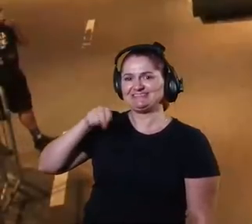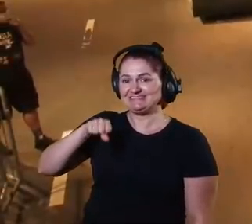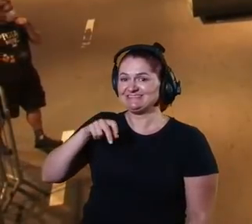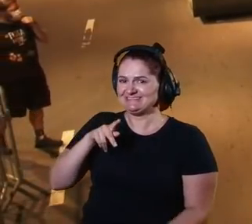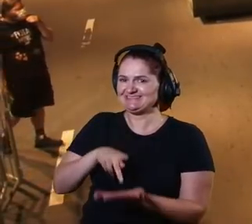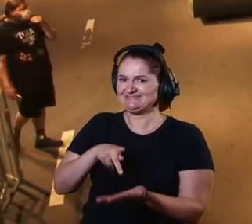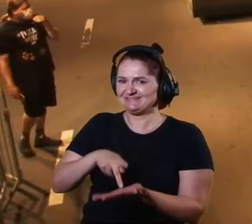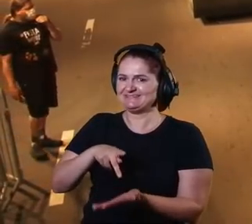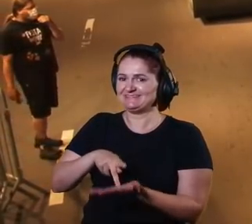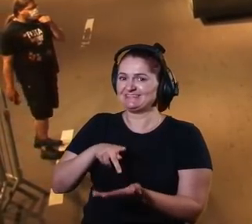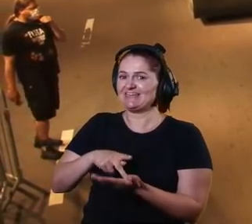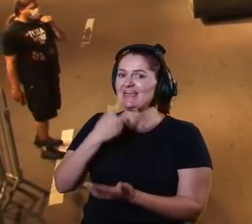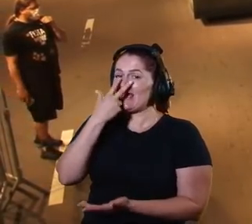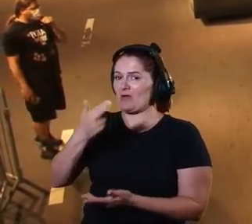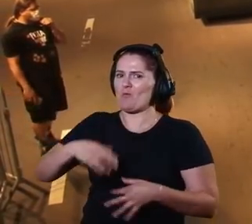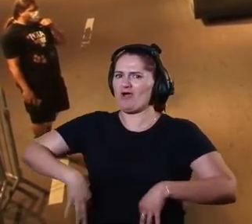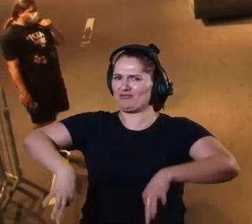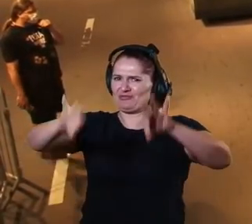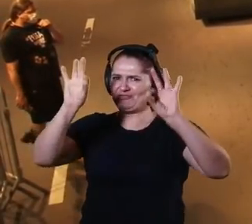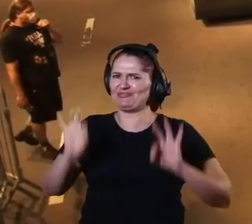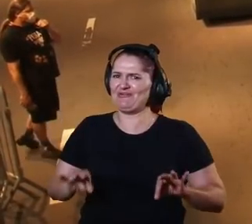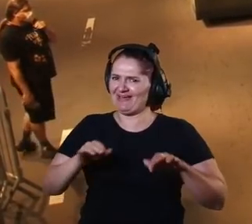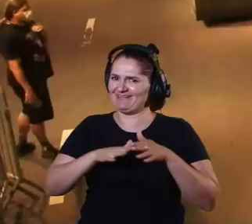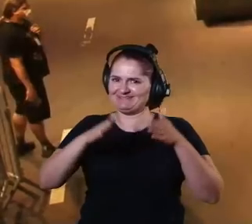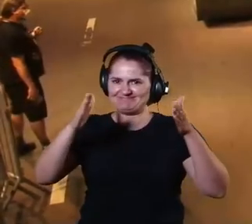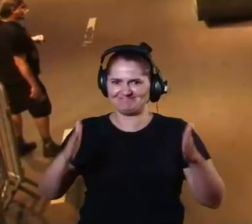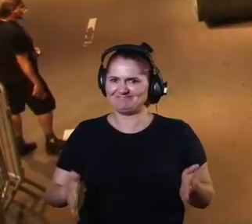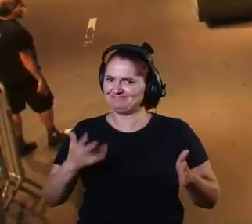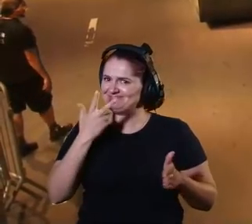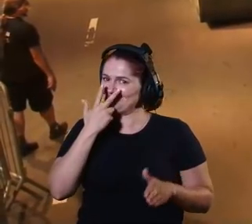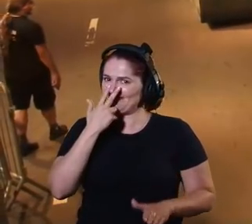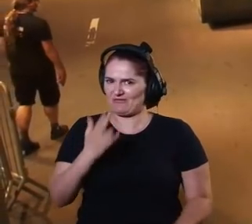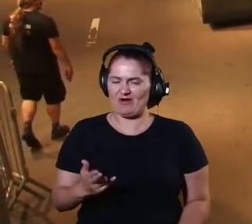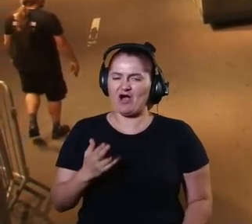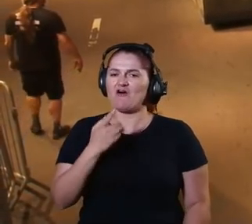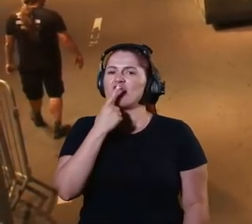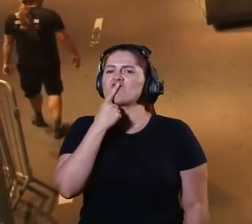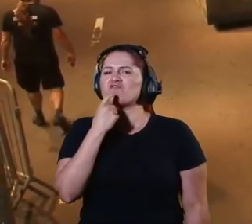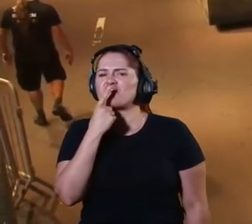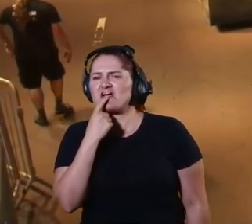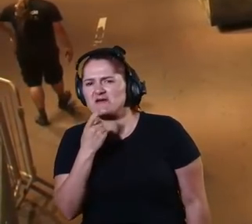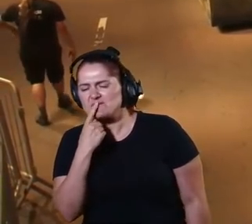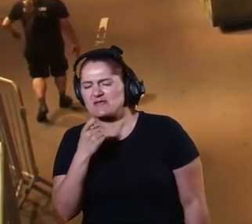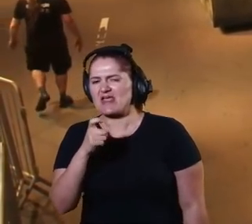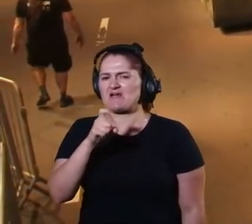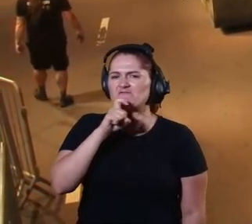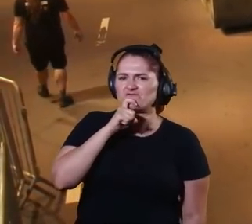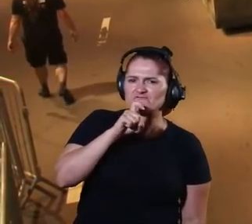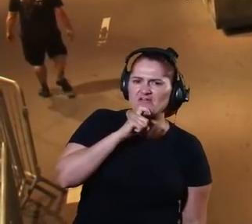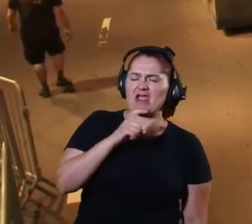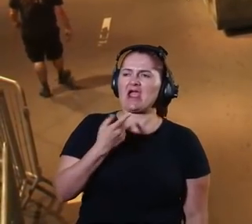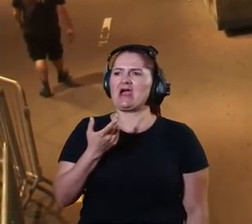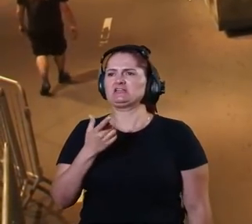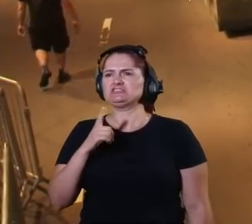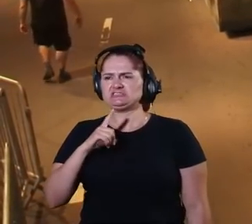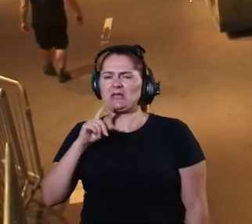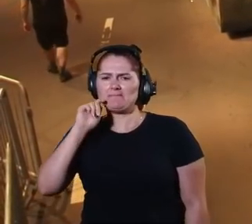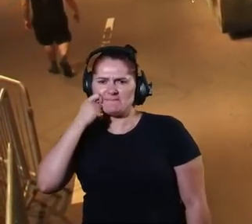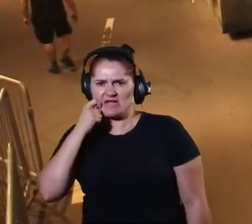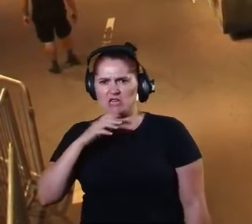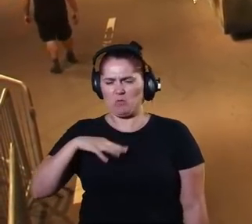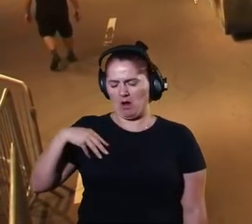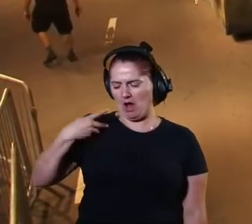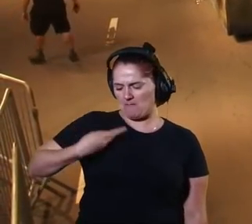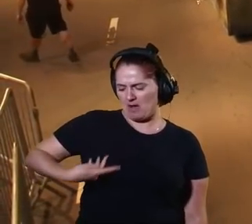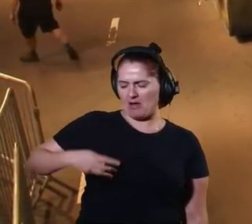aliás, é bem igual uma toalha mesmo, né? Vermelha, aquela eu conheço. Vermelha, também. Verde, umas manchas verdes ali, preto, né? Um